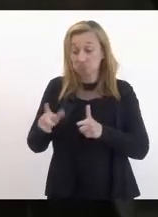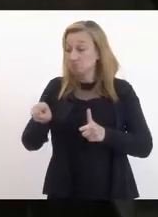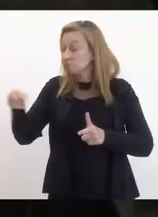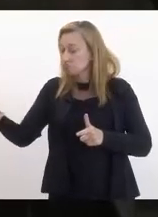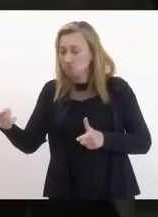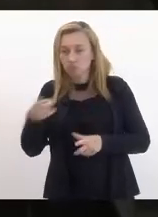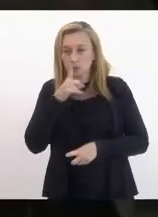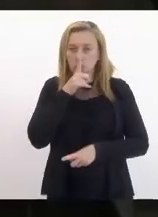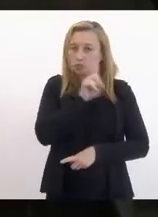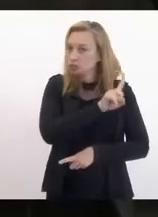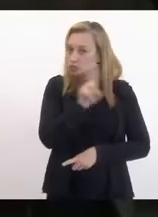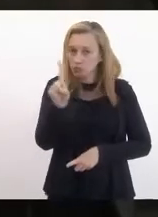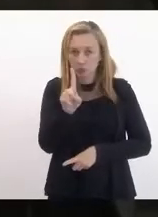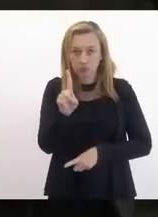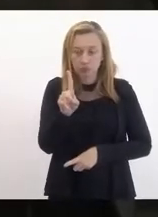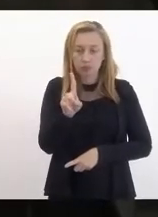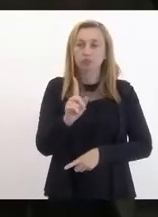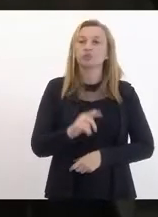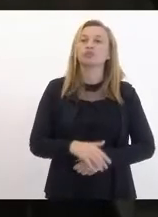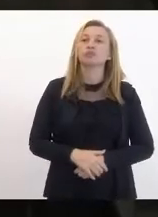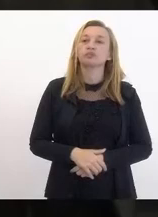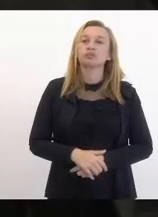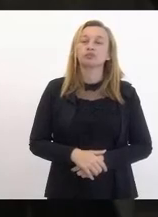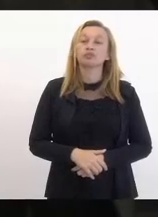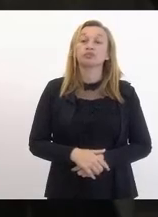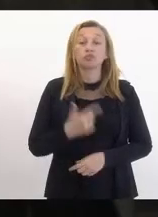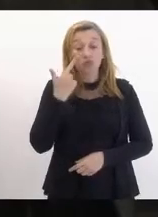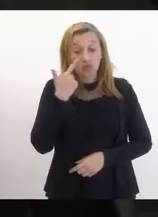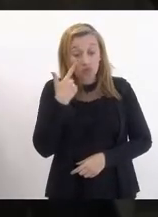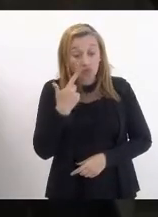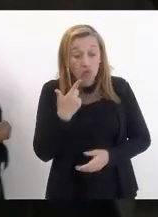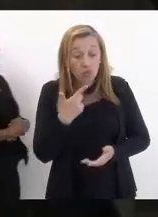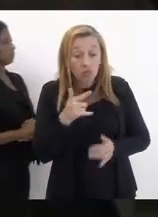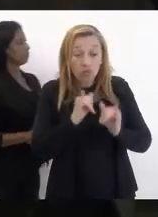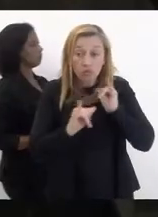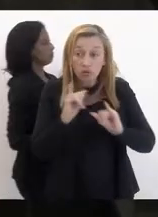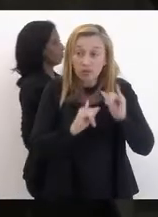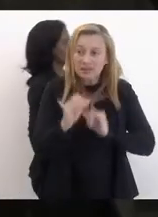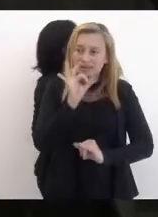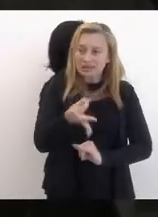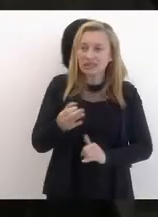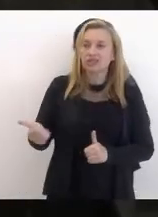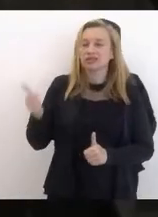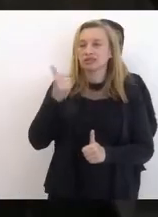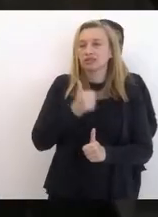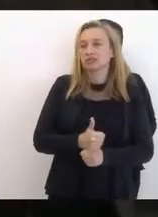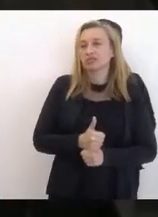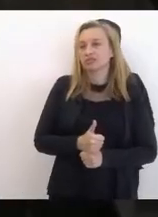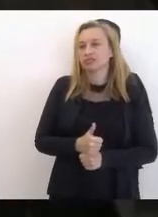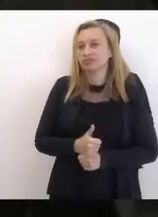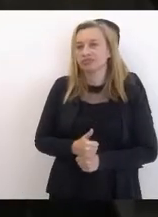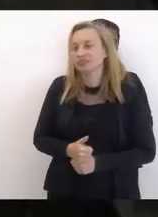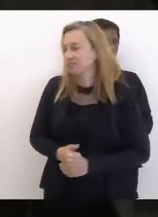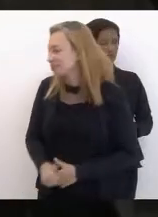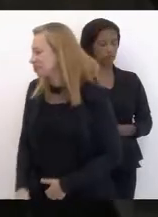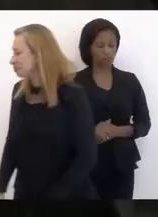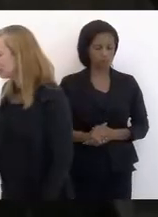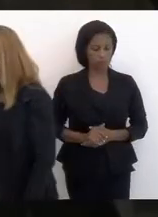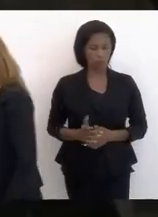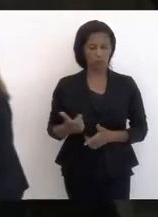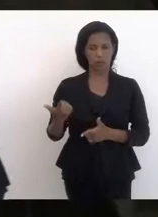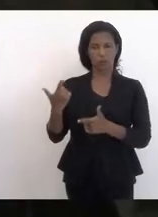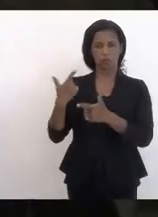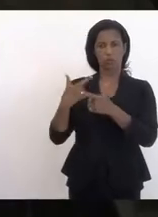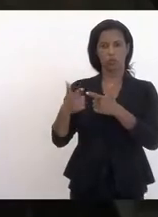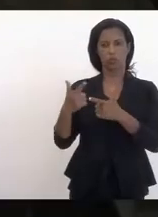nos silenciar exigindo a apuração minuciosa, minudente, transparente dos fatos que levaram